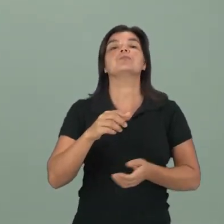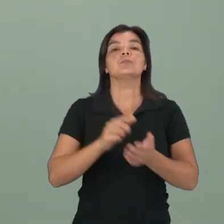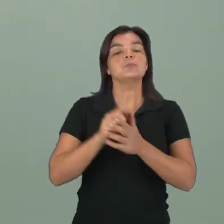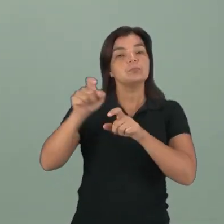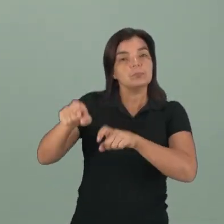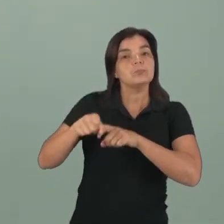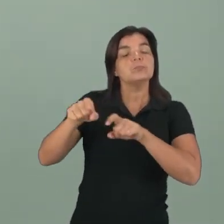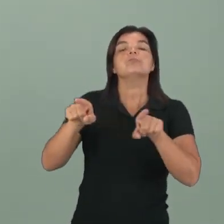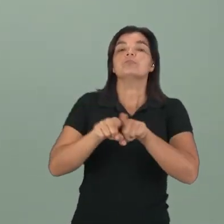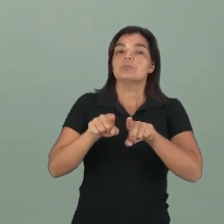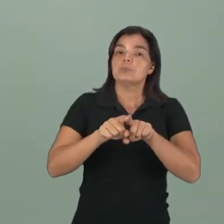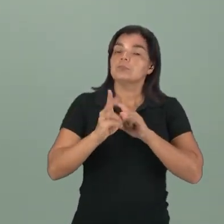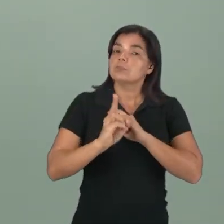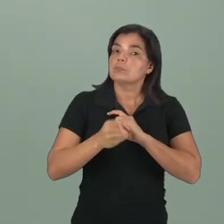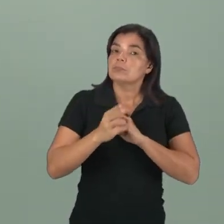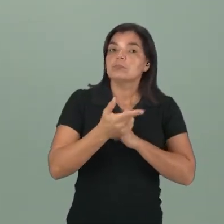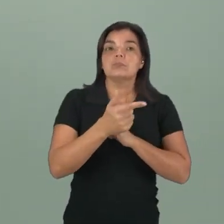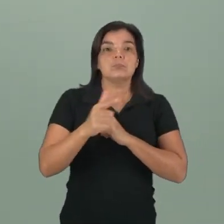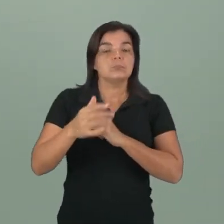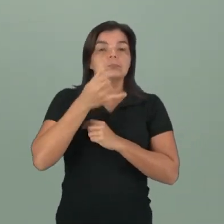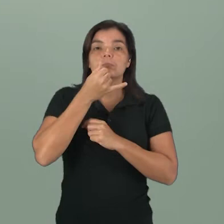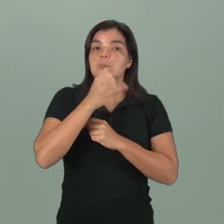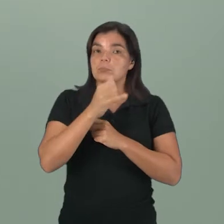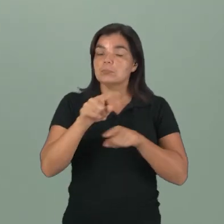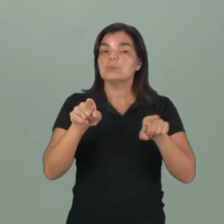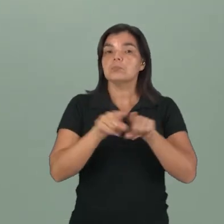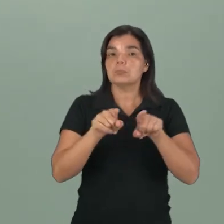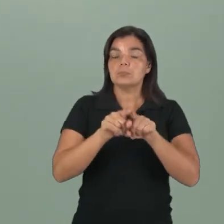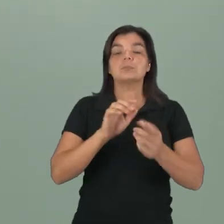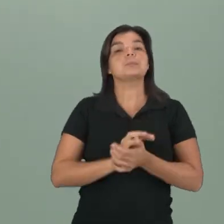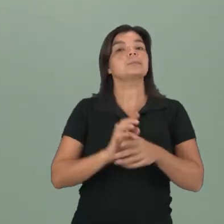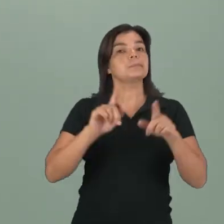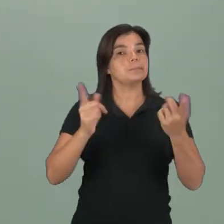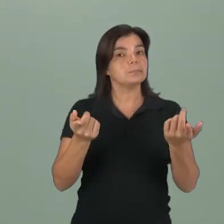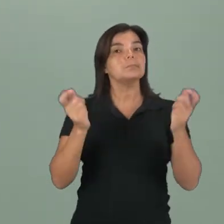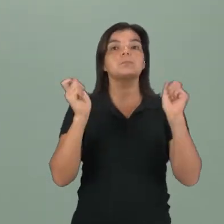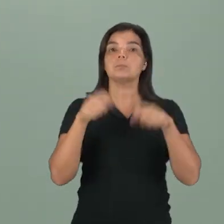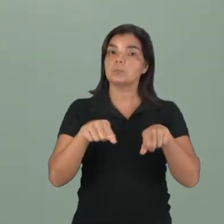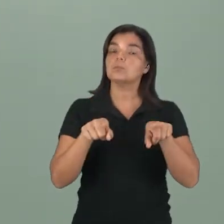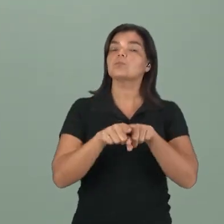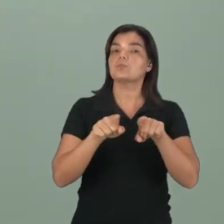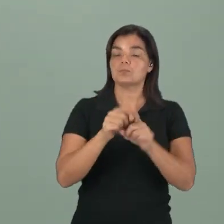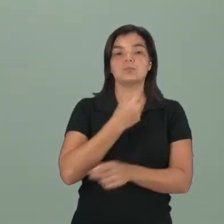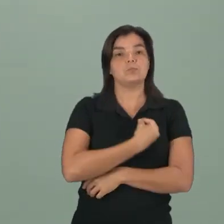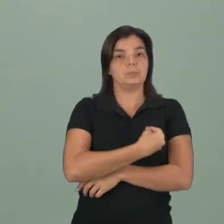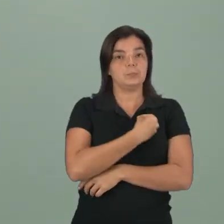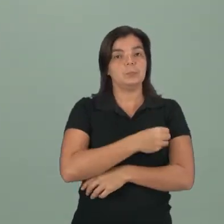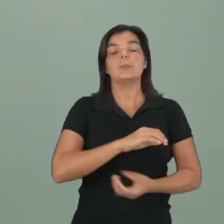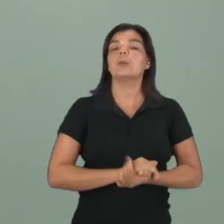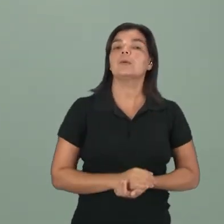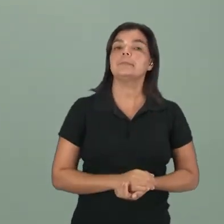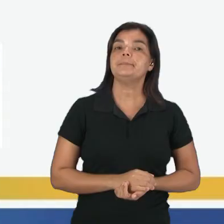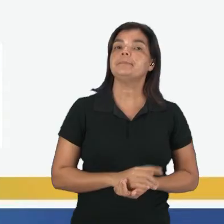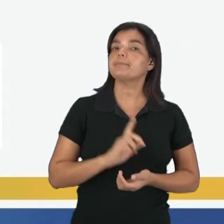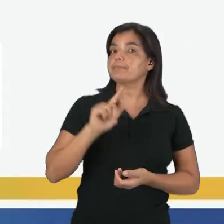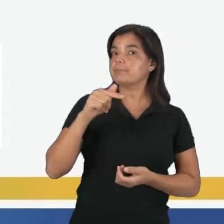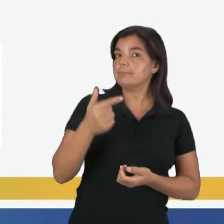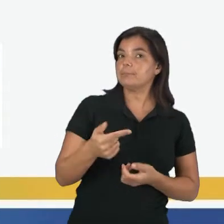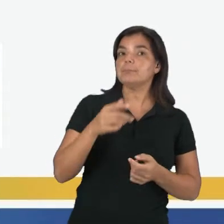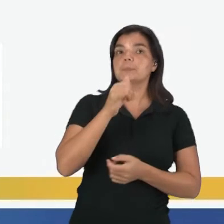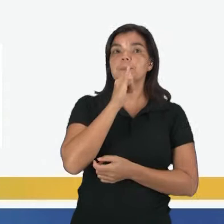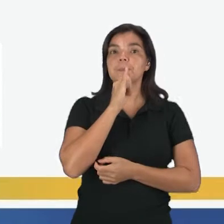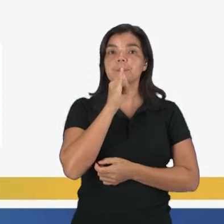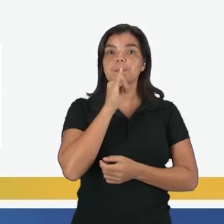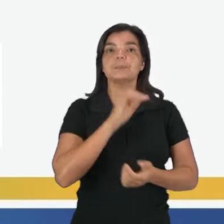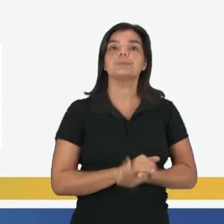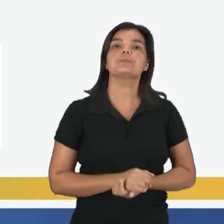possa manter-se, mesmo que não tenha energia elétrica por interrupção, ela possa manter-se viva. E temos também o caso, um